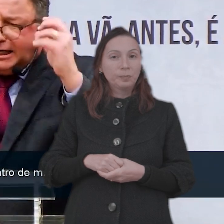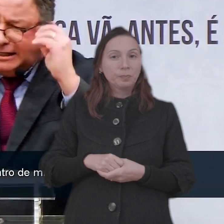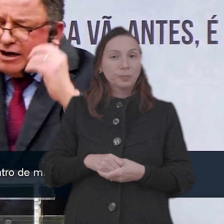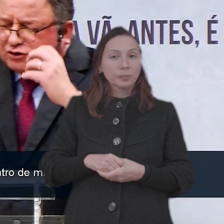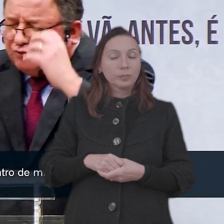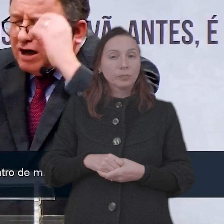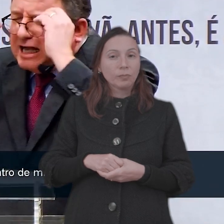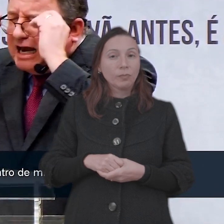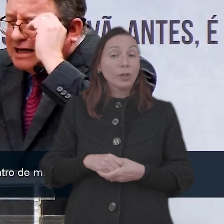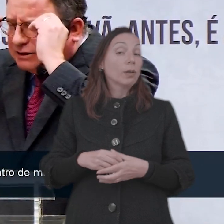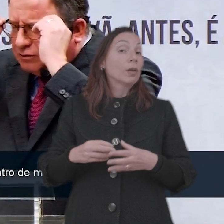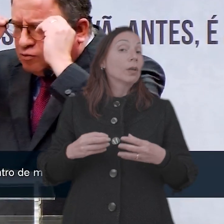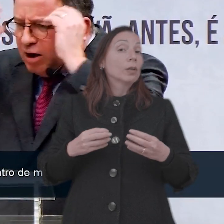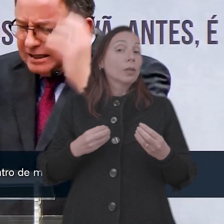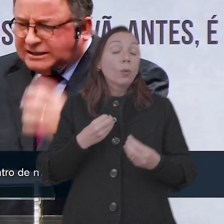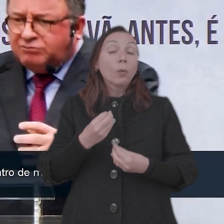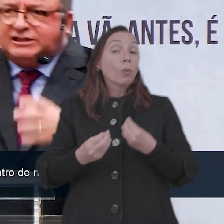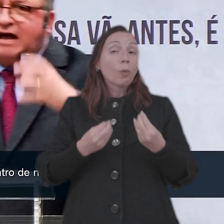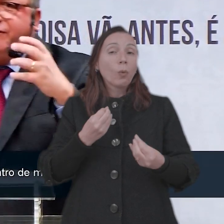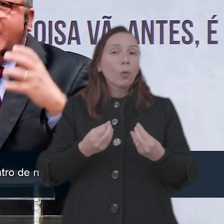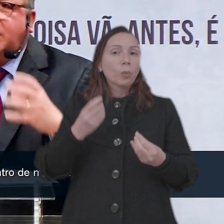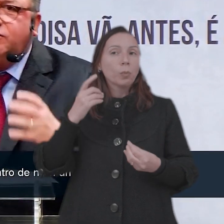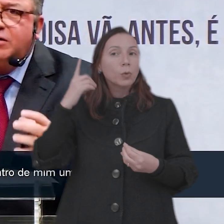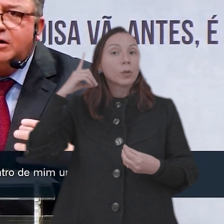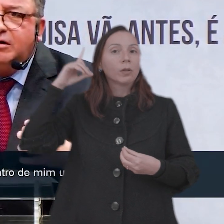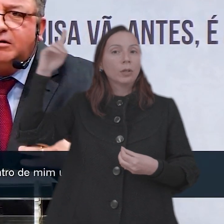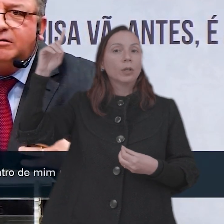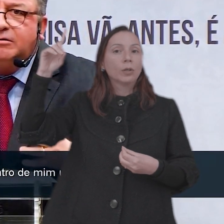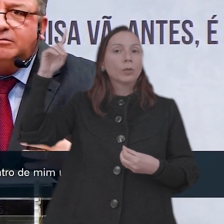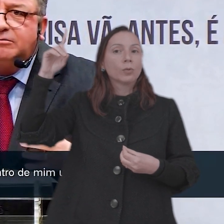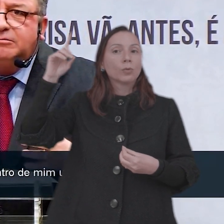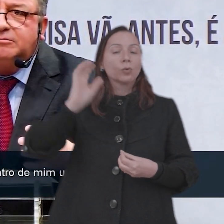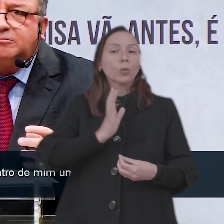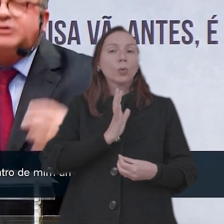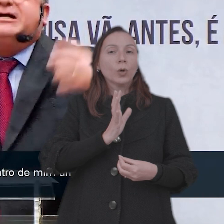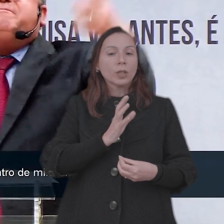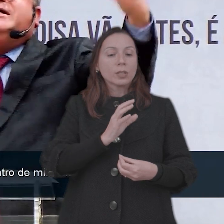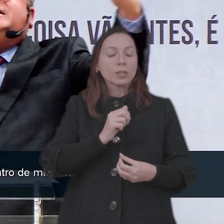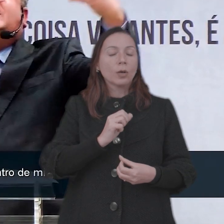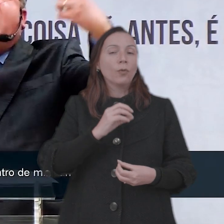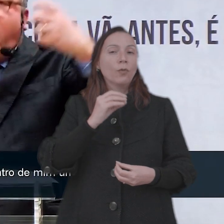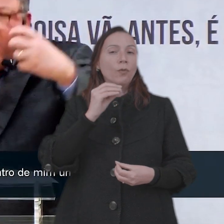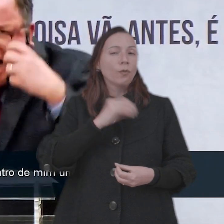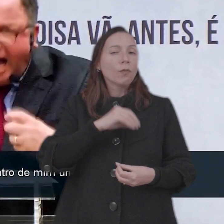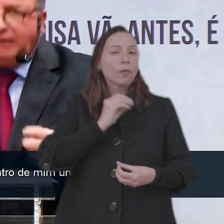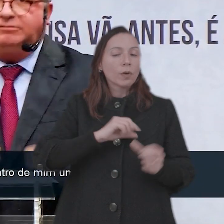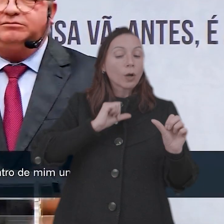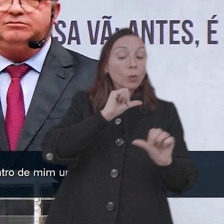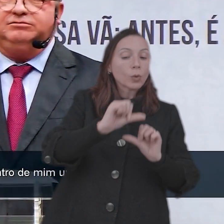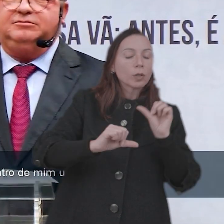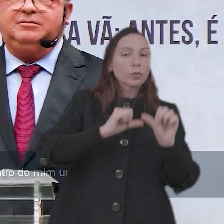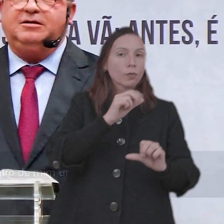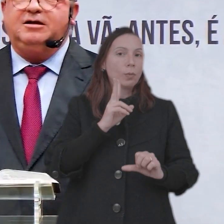Como é que Deus fortalece um coração que está fraco? Você precisa